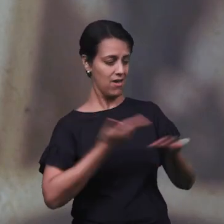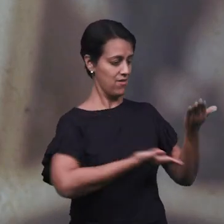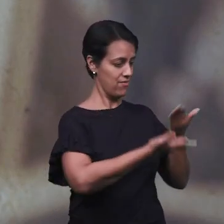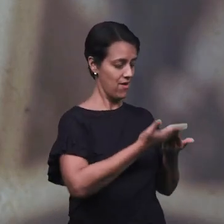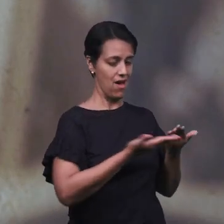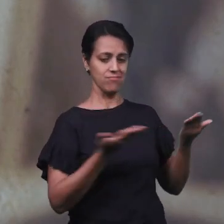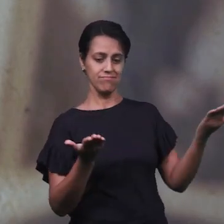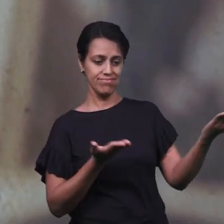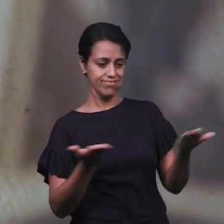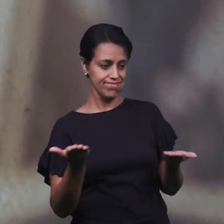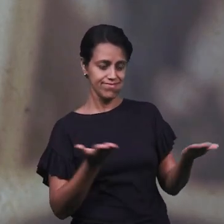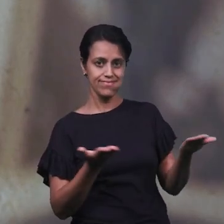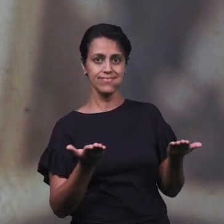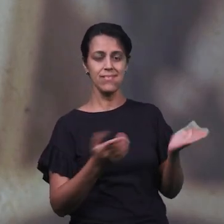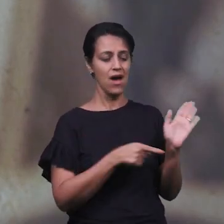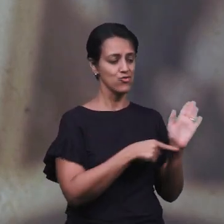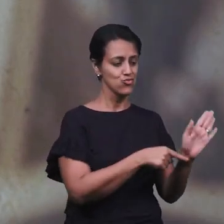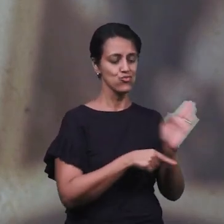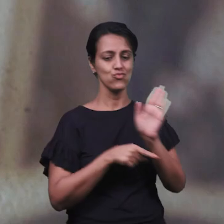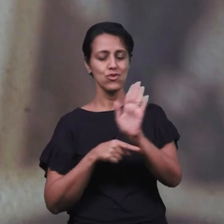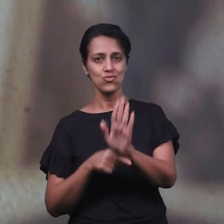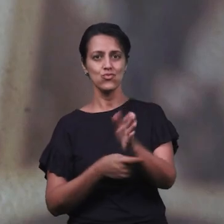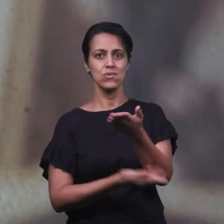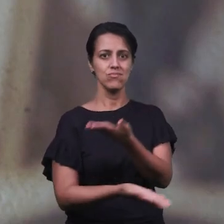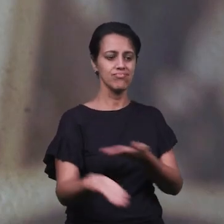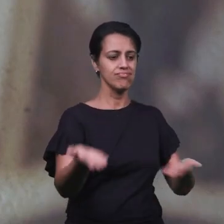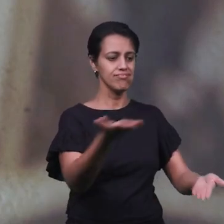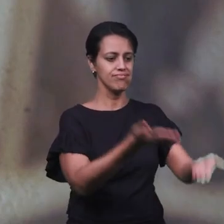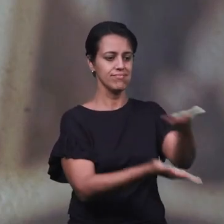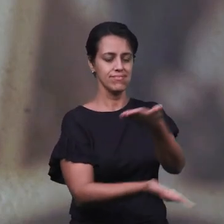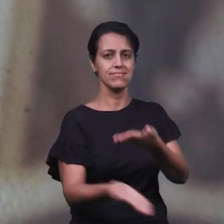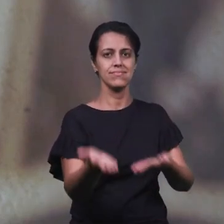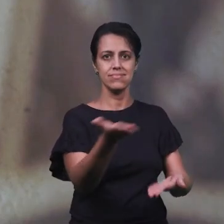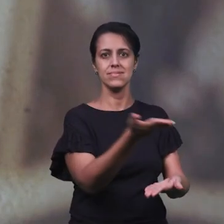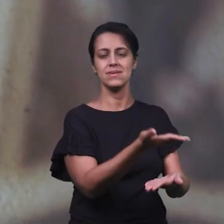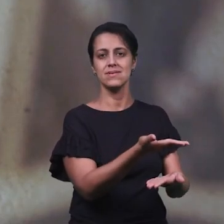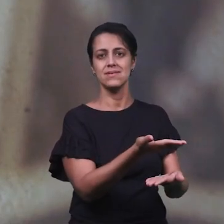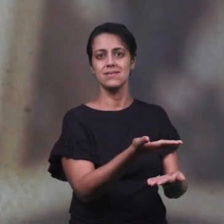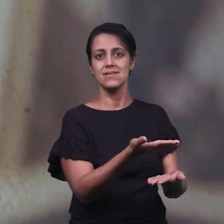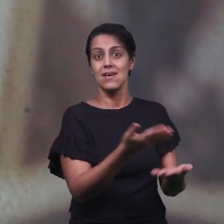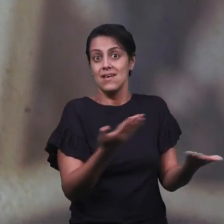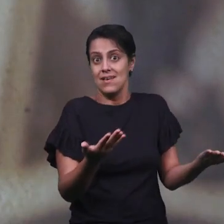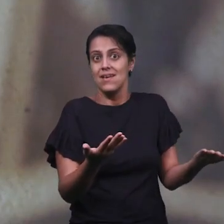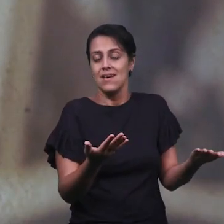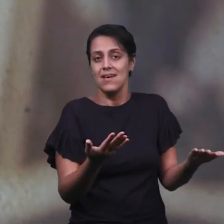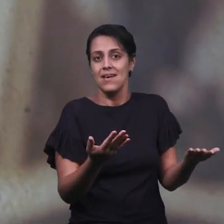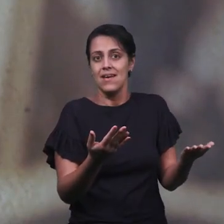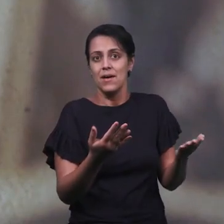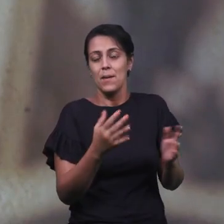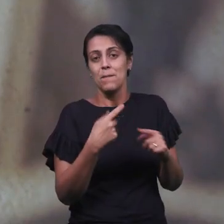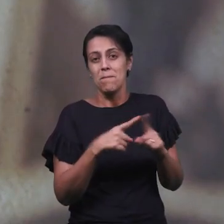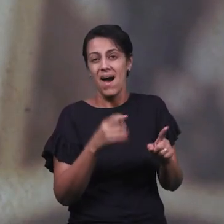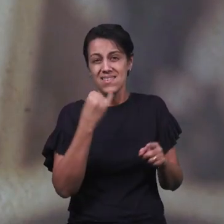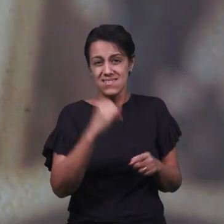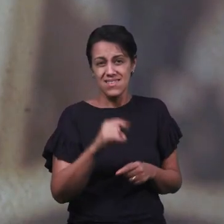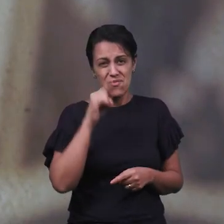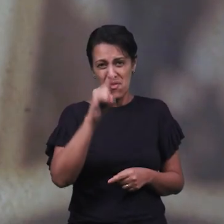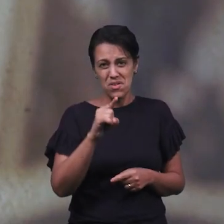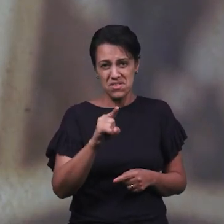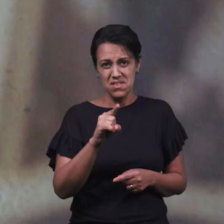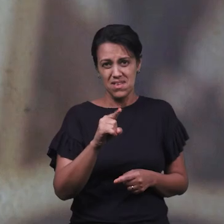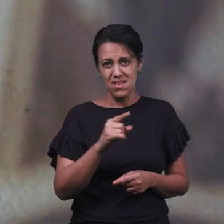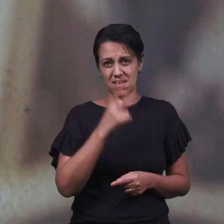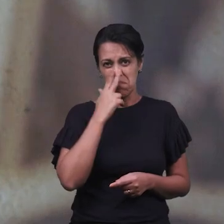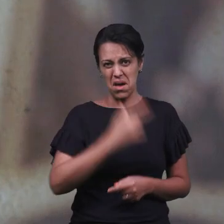alguma forma, auxiliando a compor isso, né? Se você vem com assim,